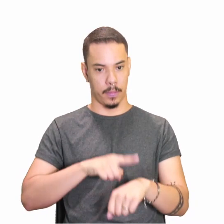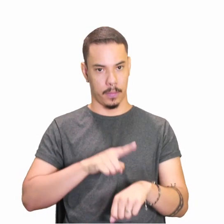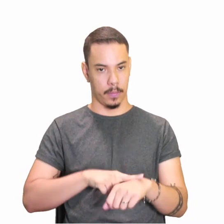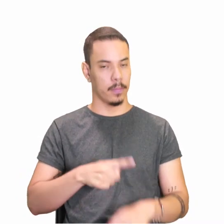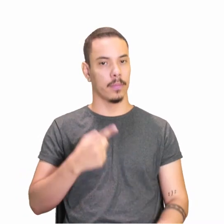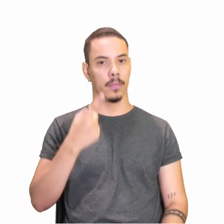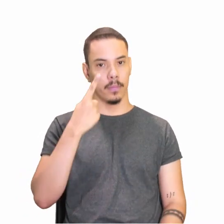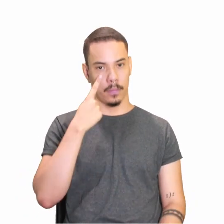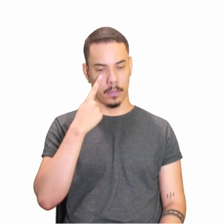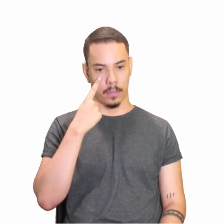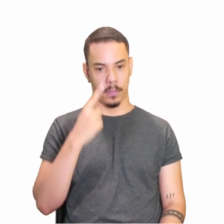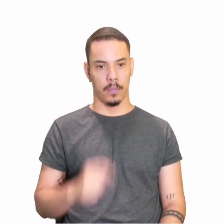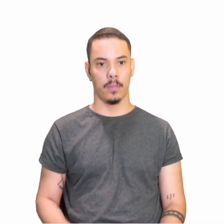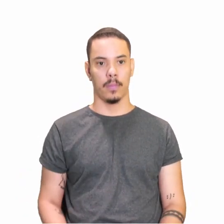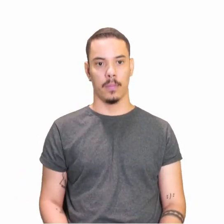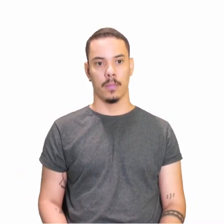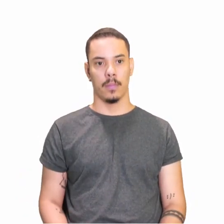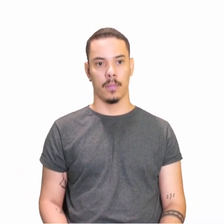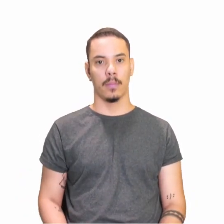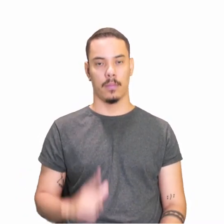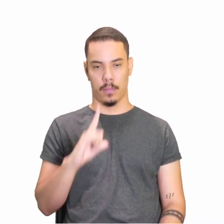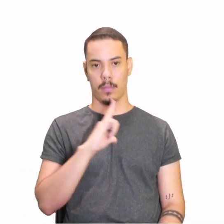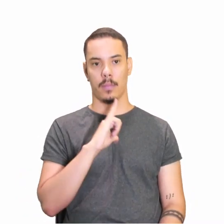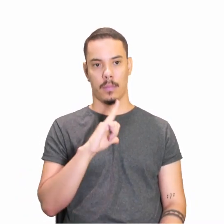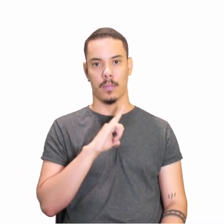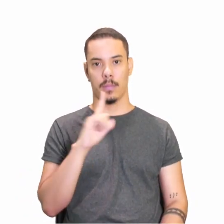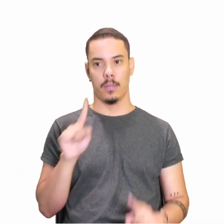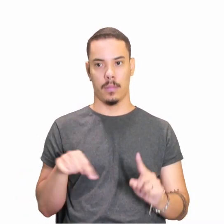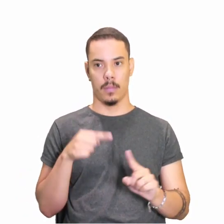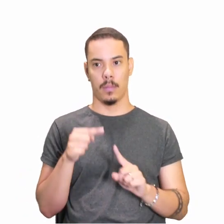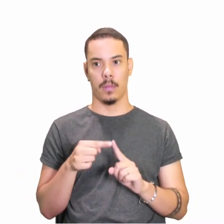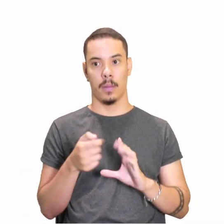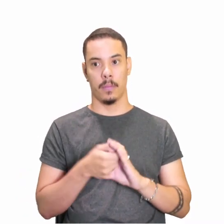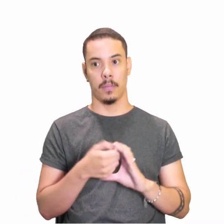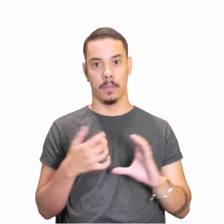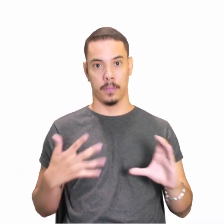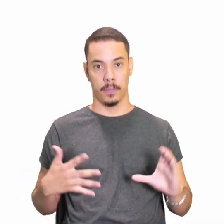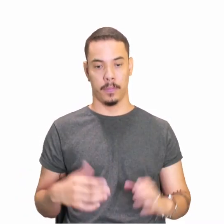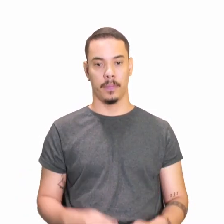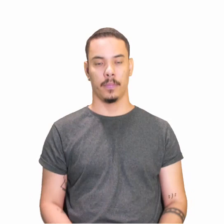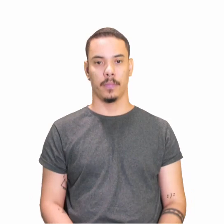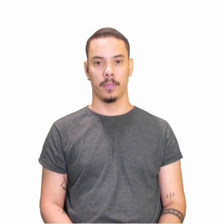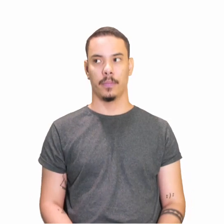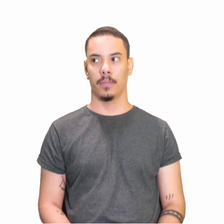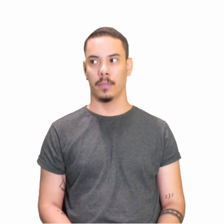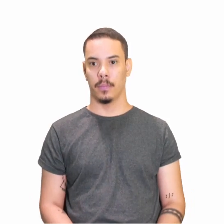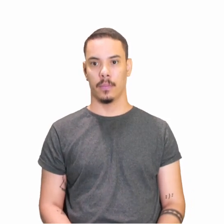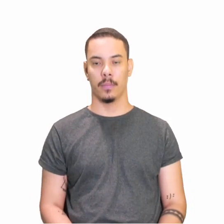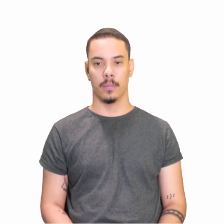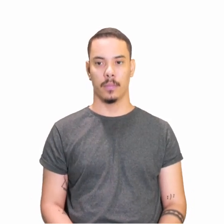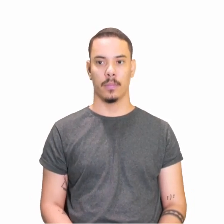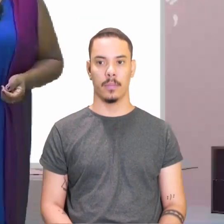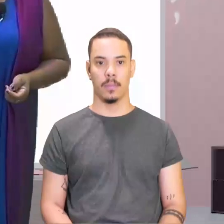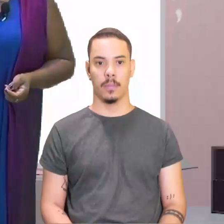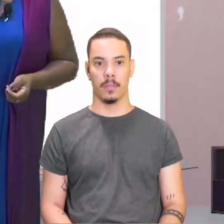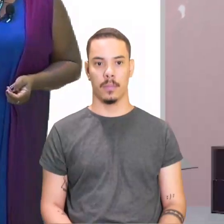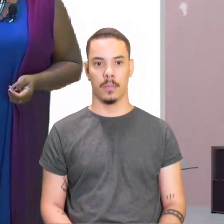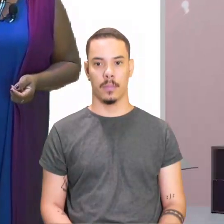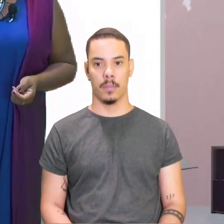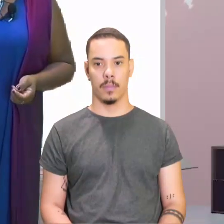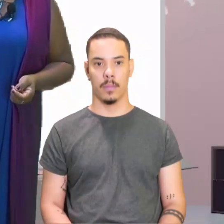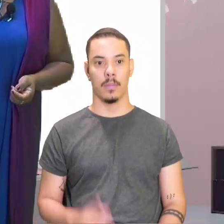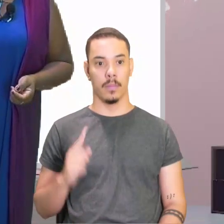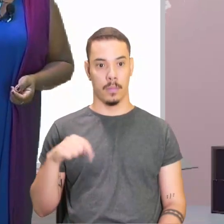só, tá? Então, o cartoon tem essas características, beleza? Muito bem, então assim a gente aqui